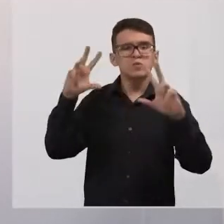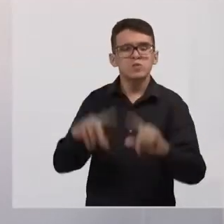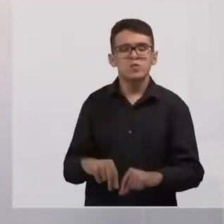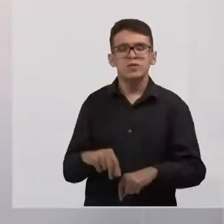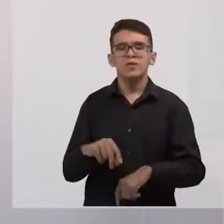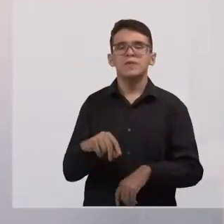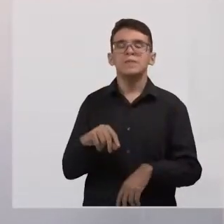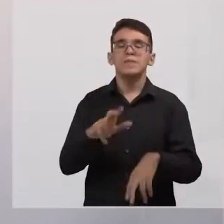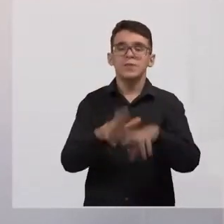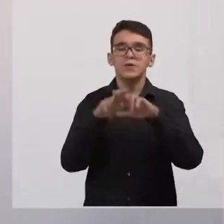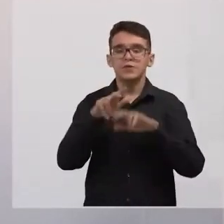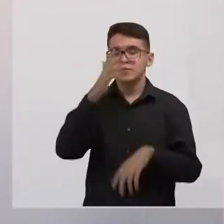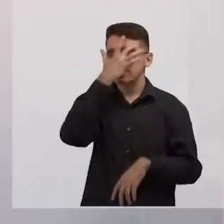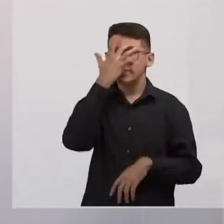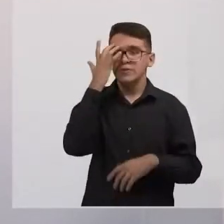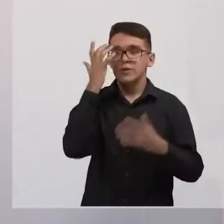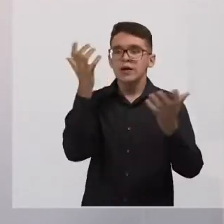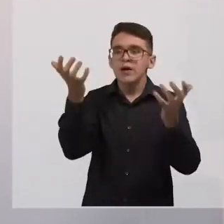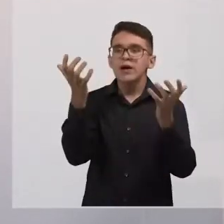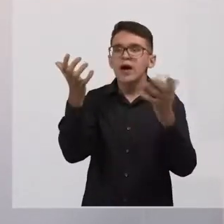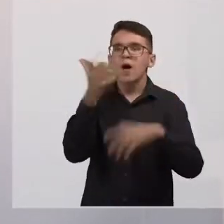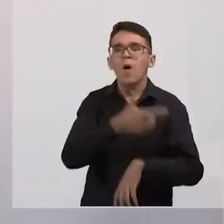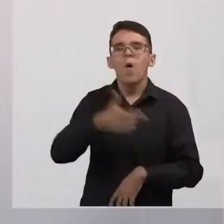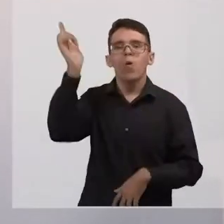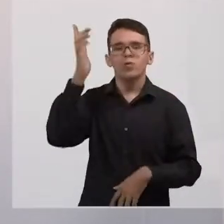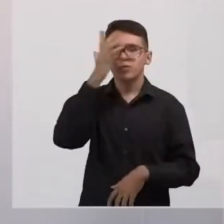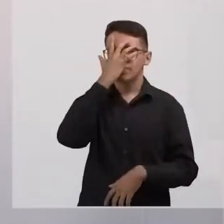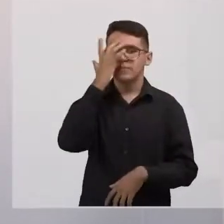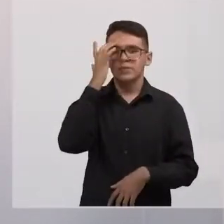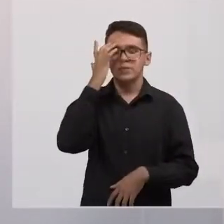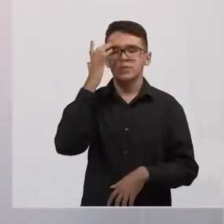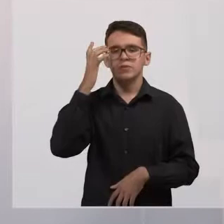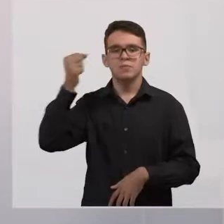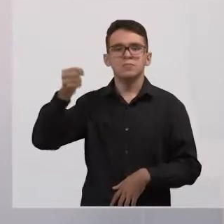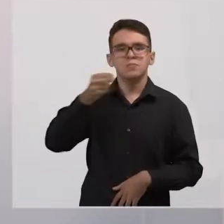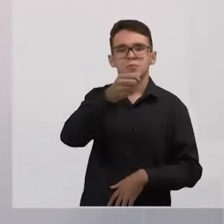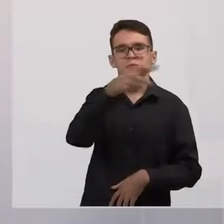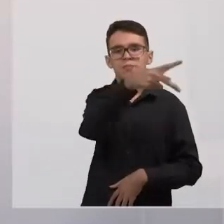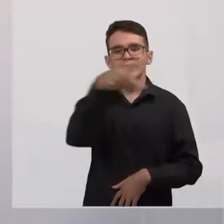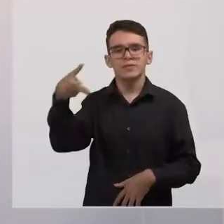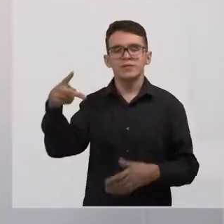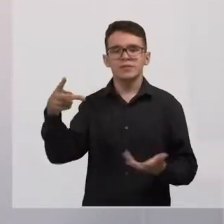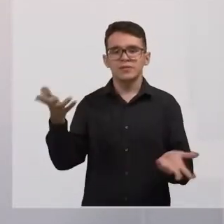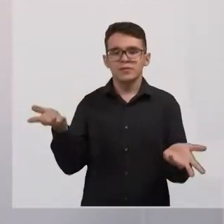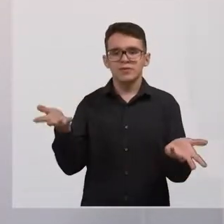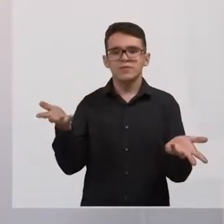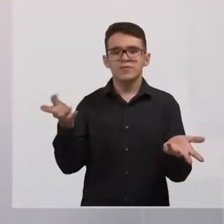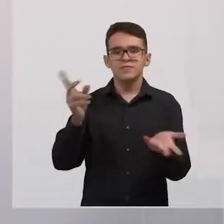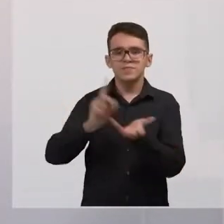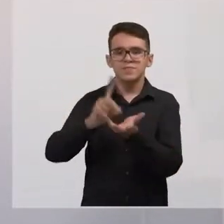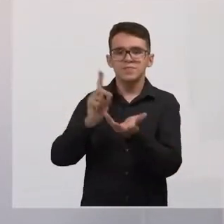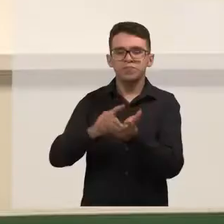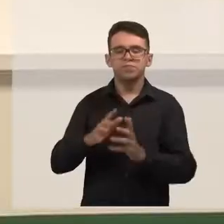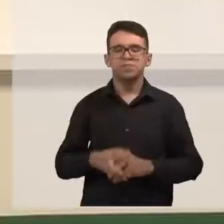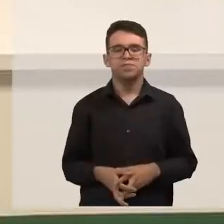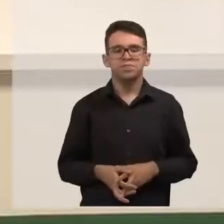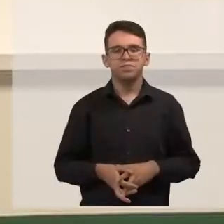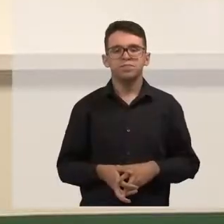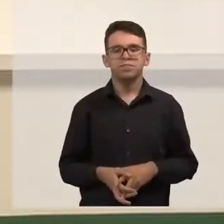de fora do mundo da política. Mas eu acho que a gente vai discutir mais no terceiro bloco esse assunto, né, Carlos Frederico?